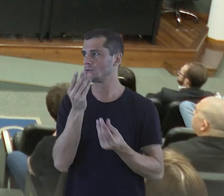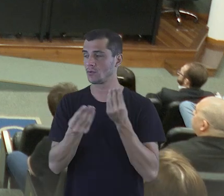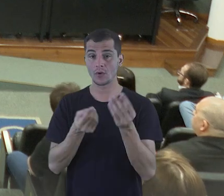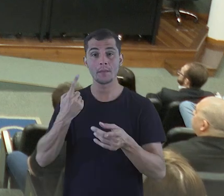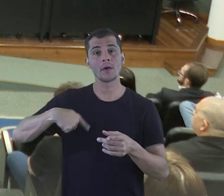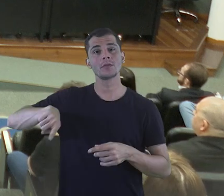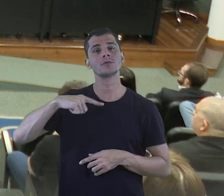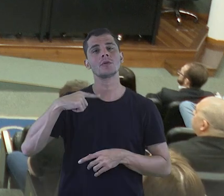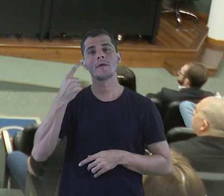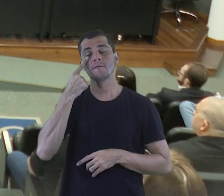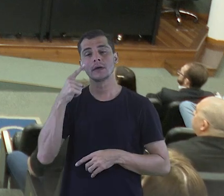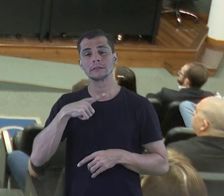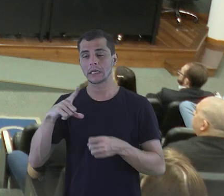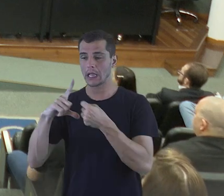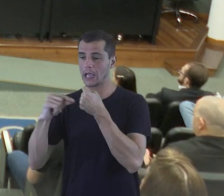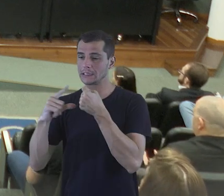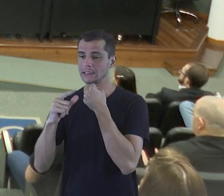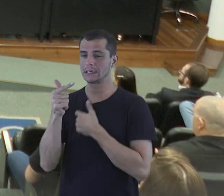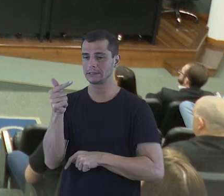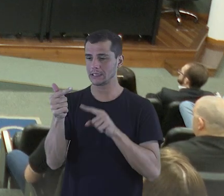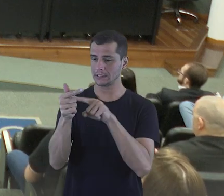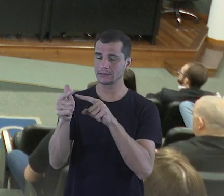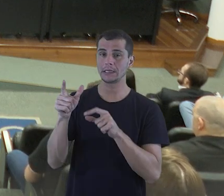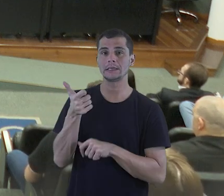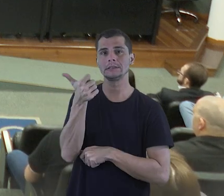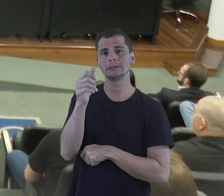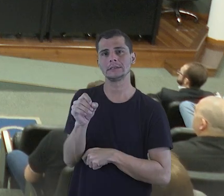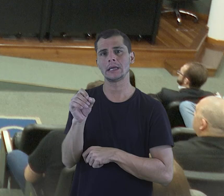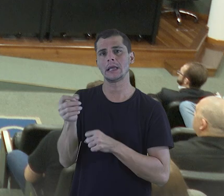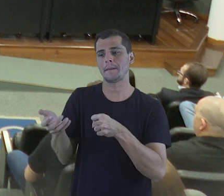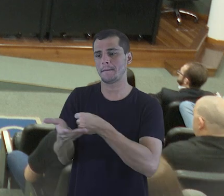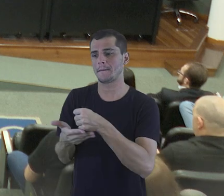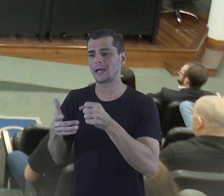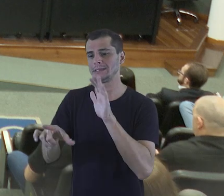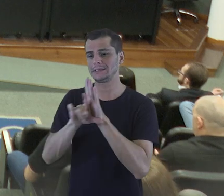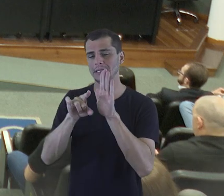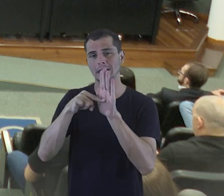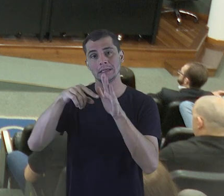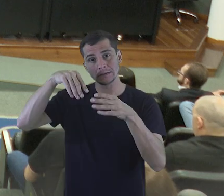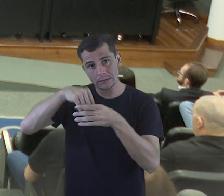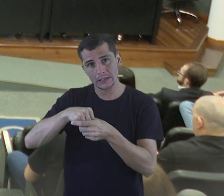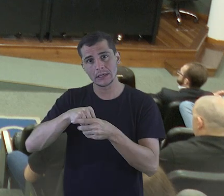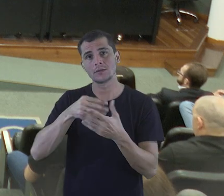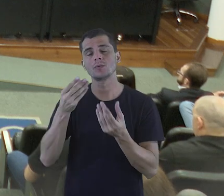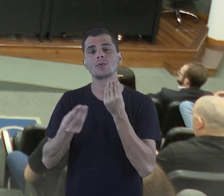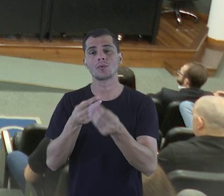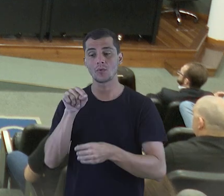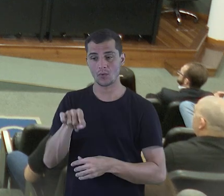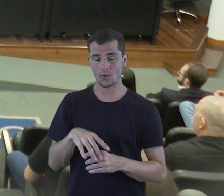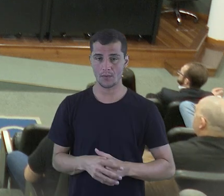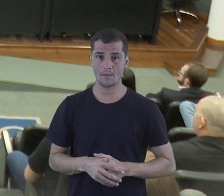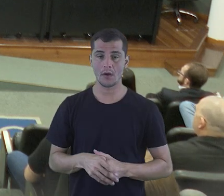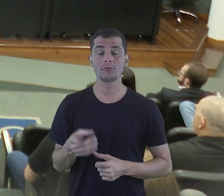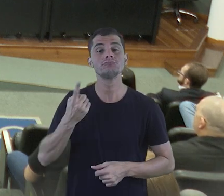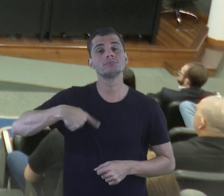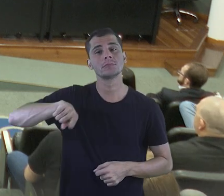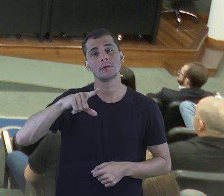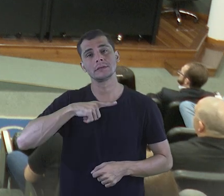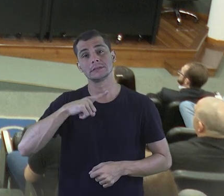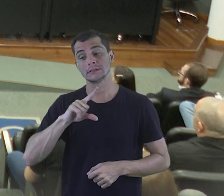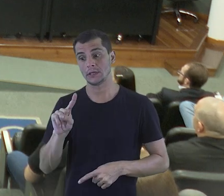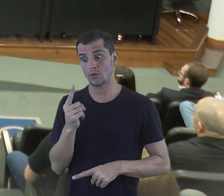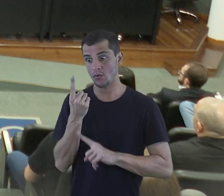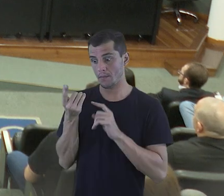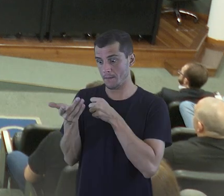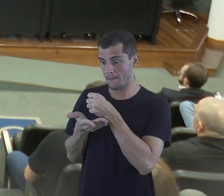que o artigo 7º tem 10 bases legais concordam dessas 10 bases legais nós temos uma base legal no artigo